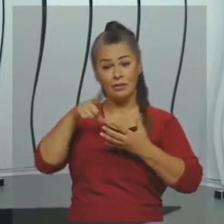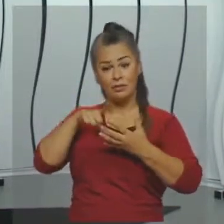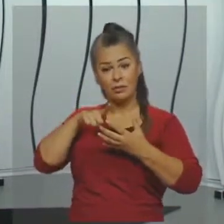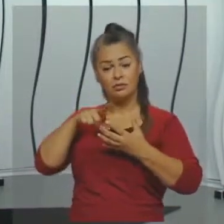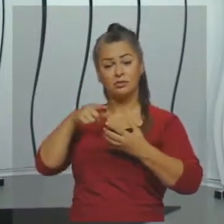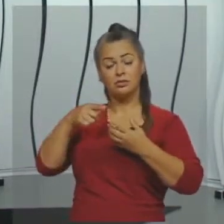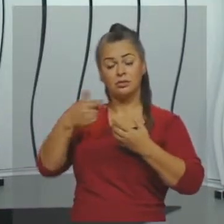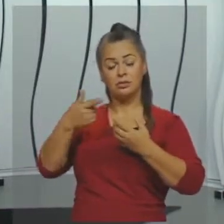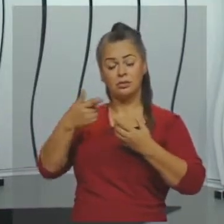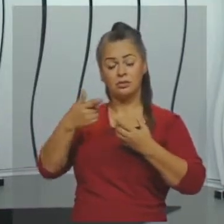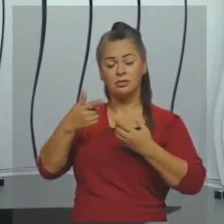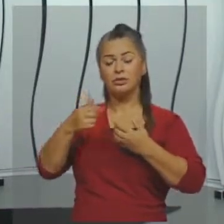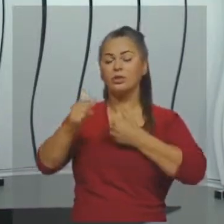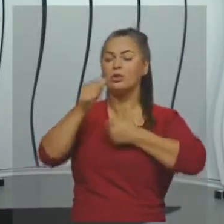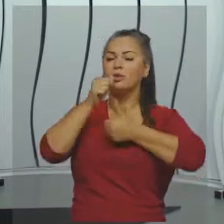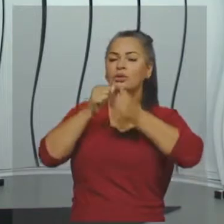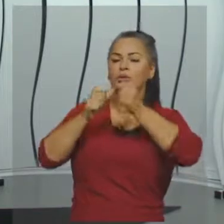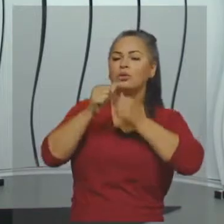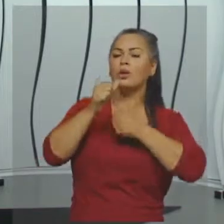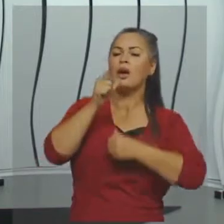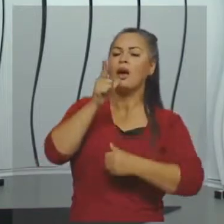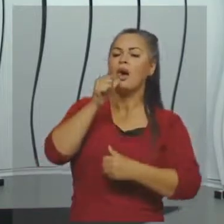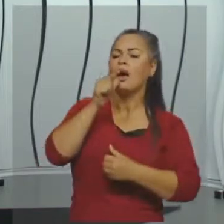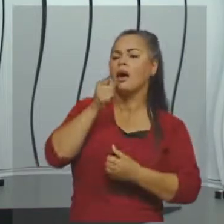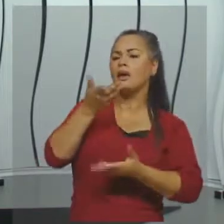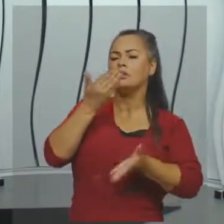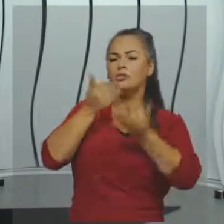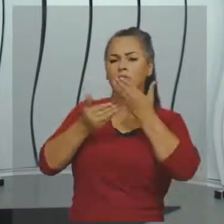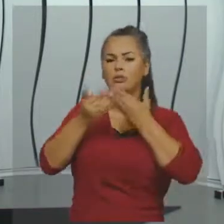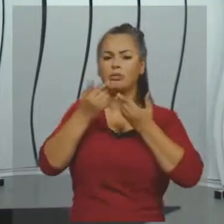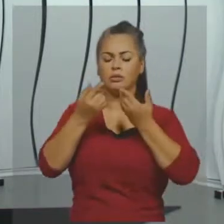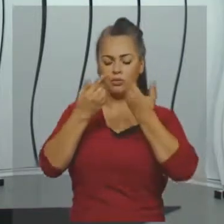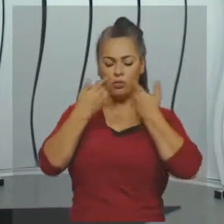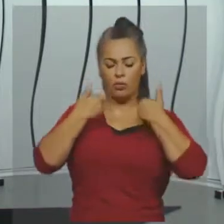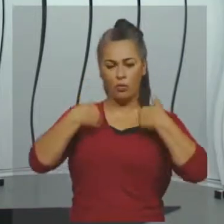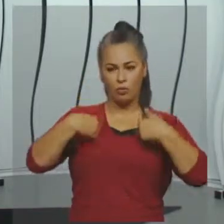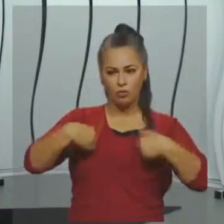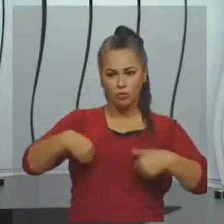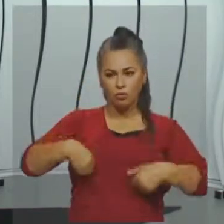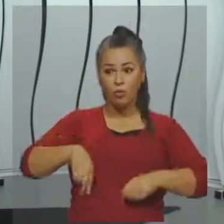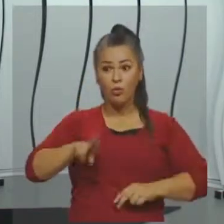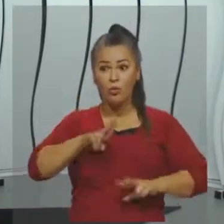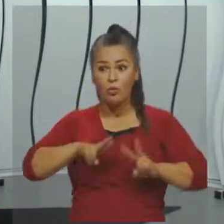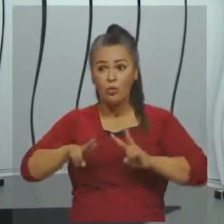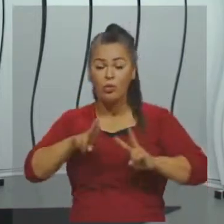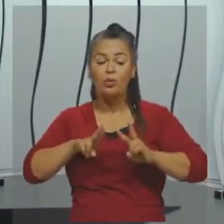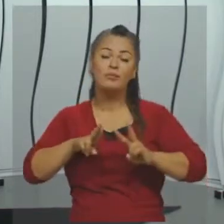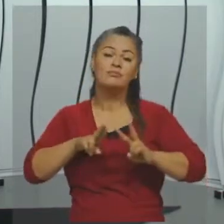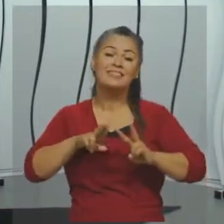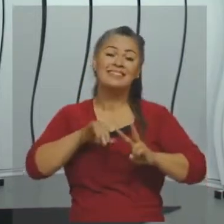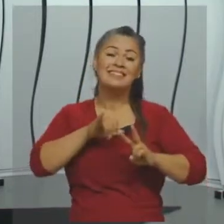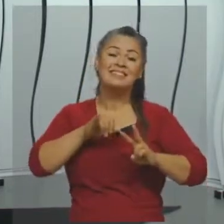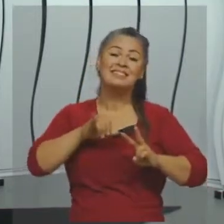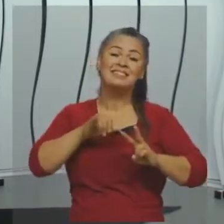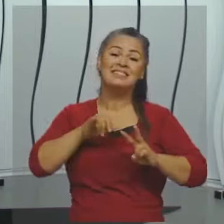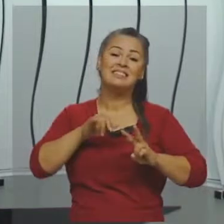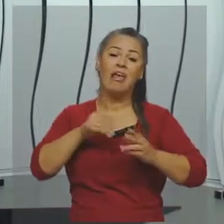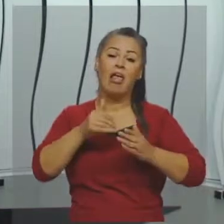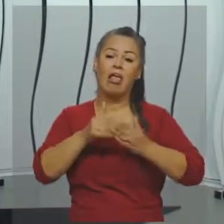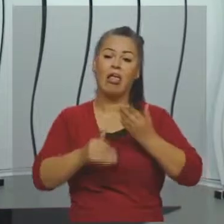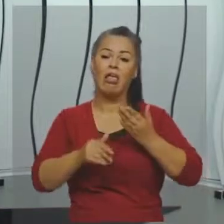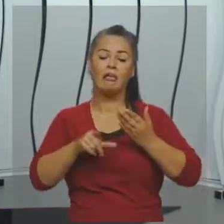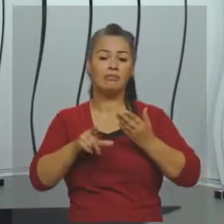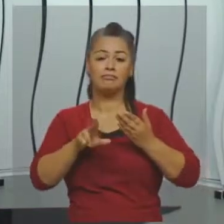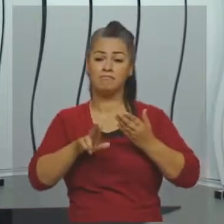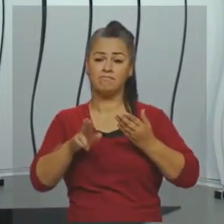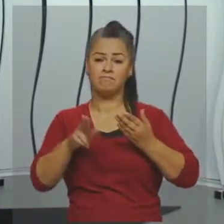energia necessária para funcionar, dentre outros materiais, vai sempre sobrar algum resto, algo que não